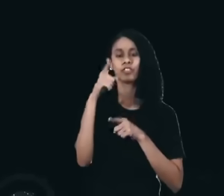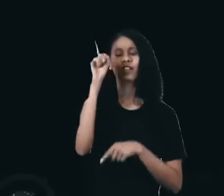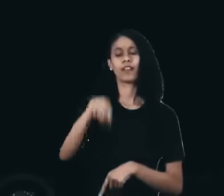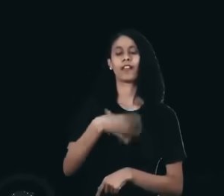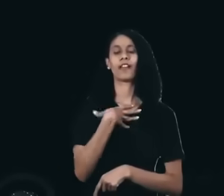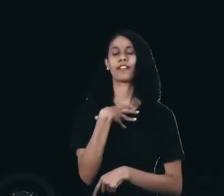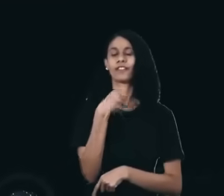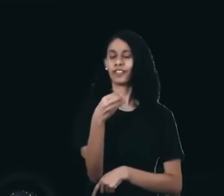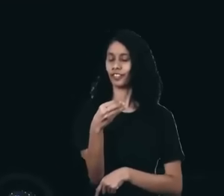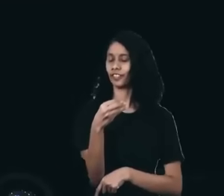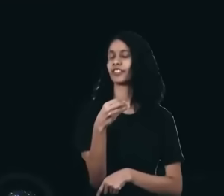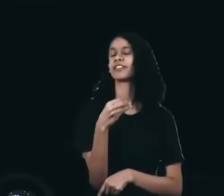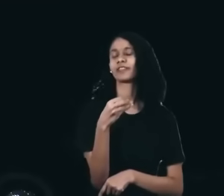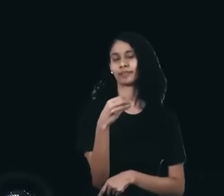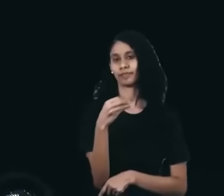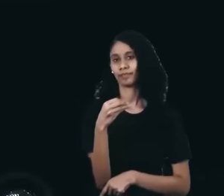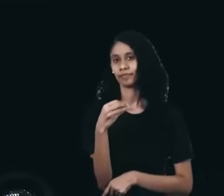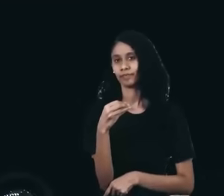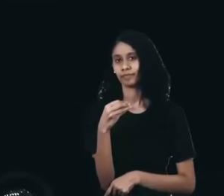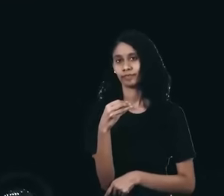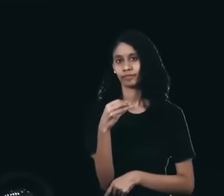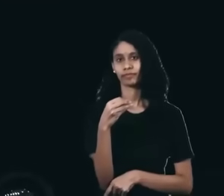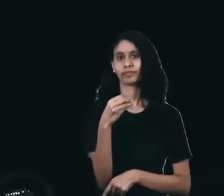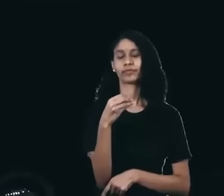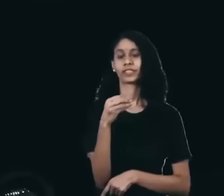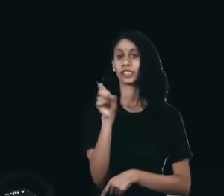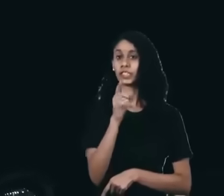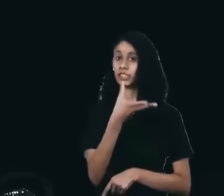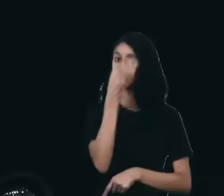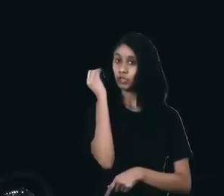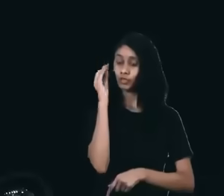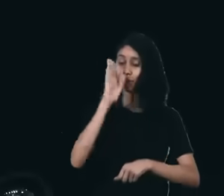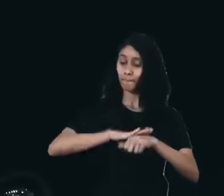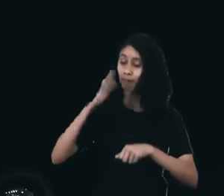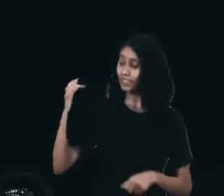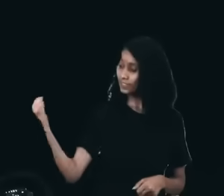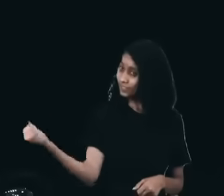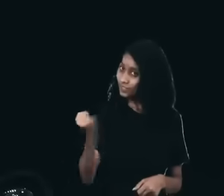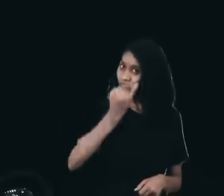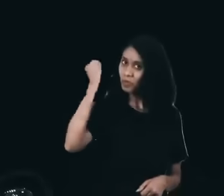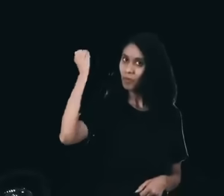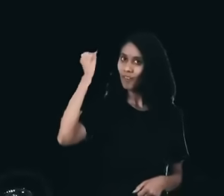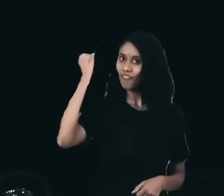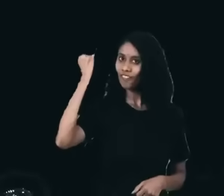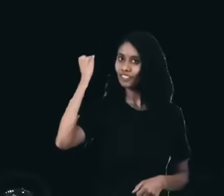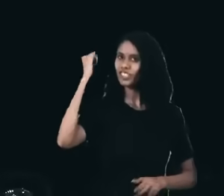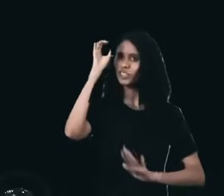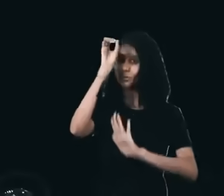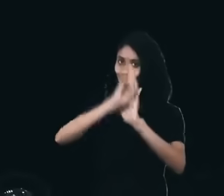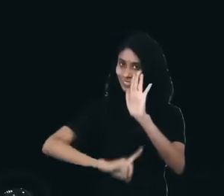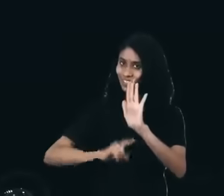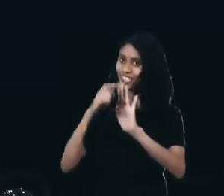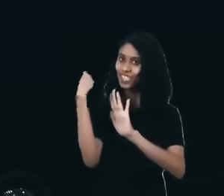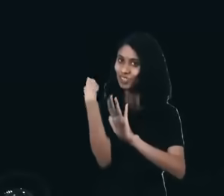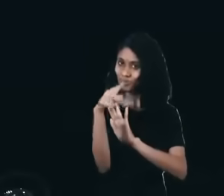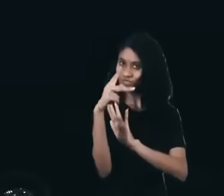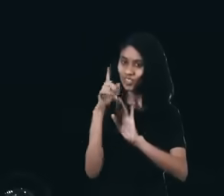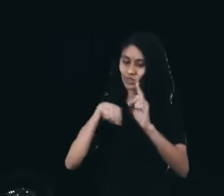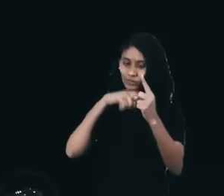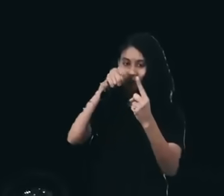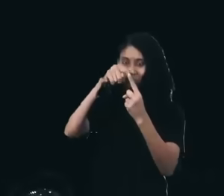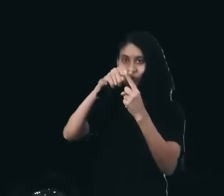filha. Não se esqueça que o fator mais importante, a garantia que te deu acesso ao teu